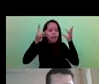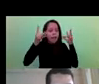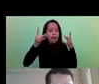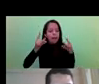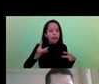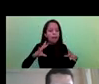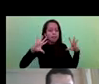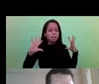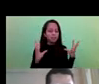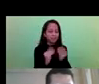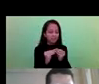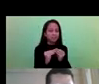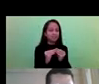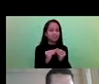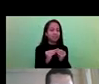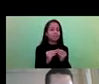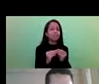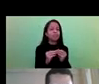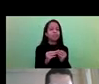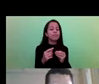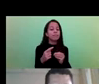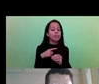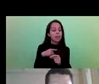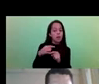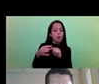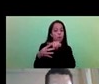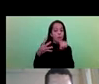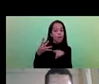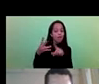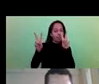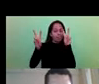síntese daquelas quatro reflexões